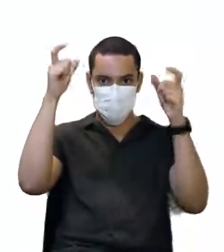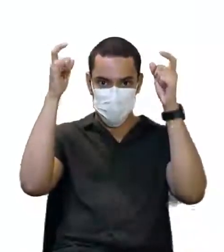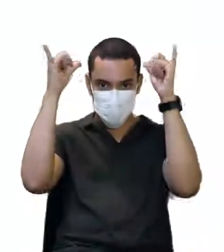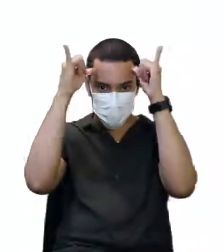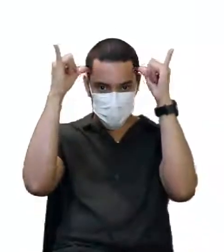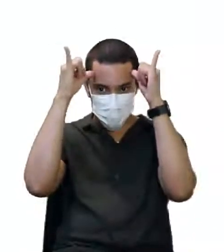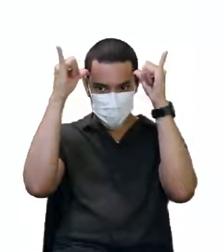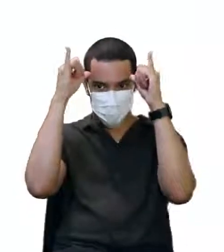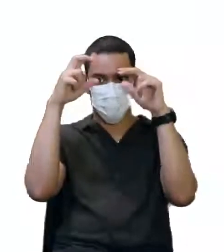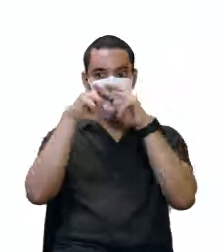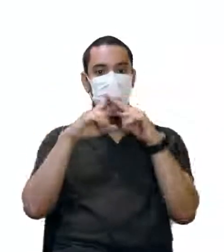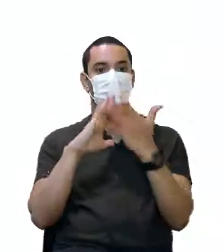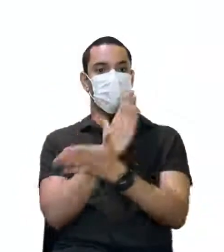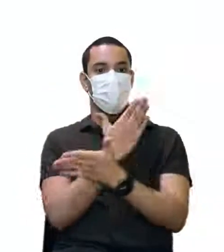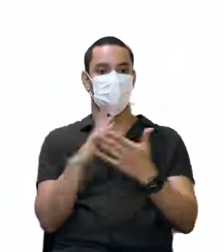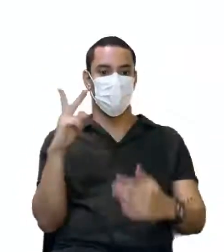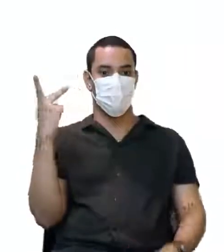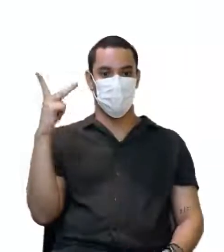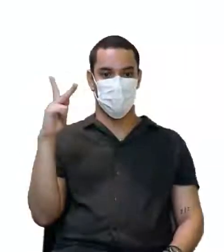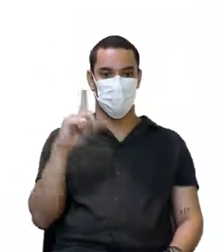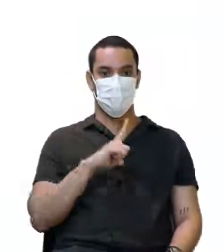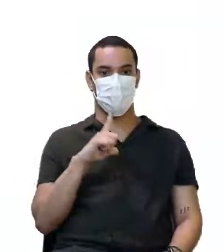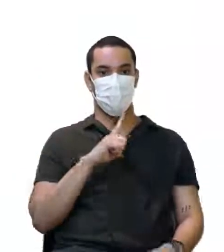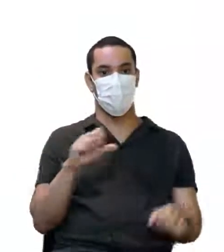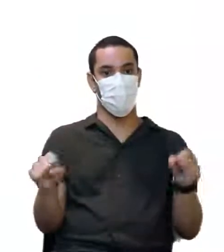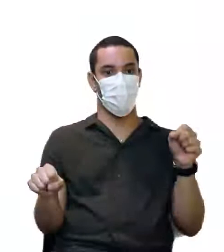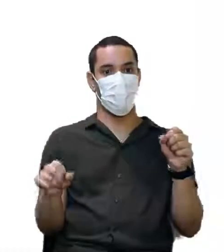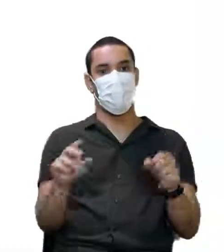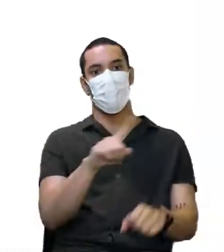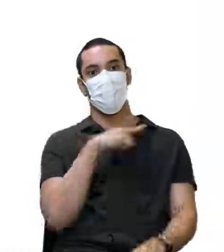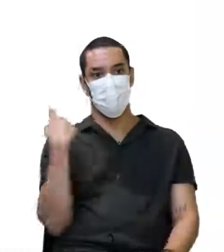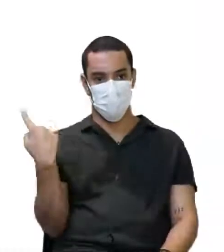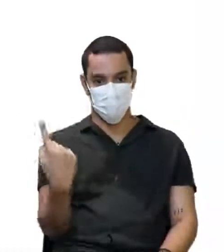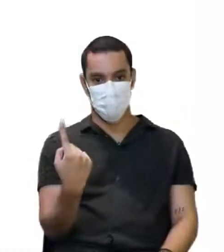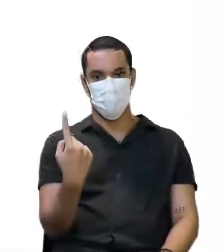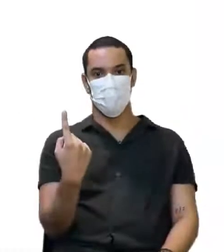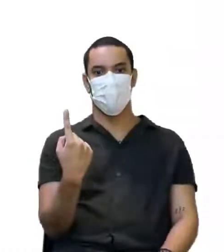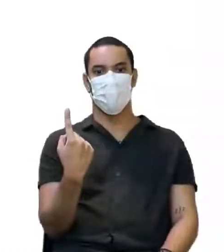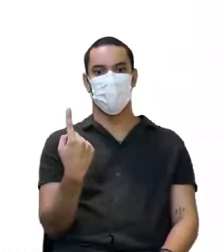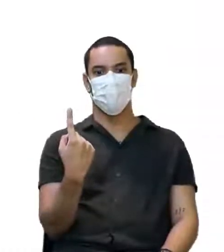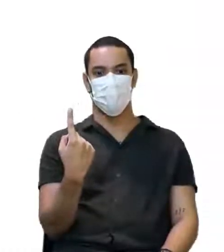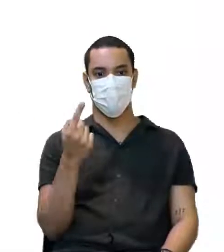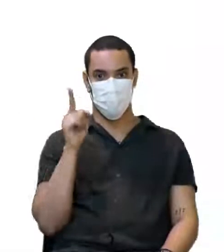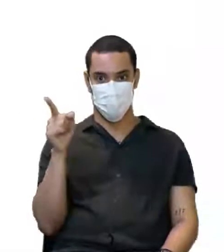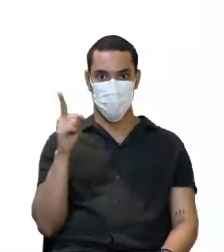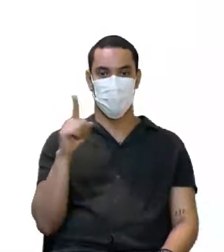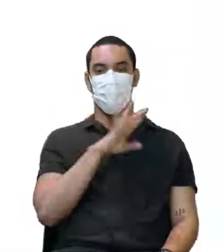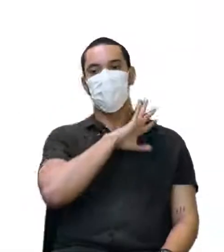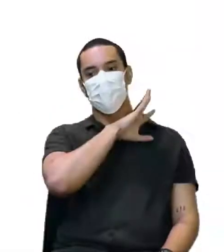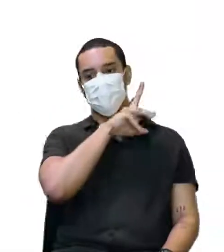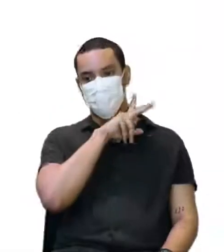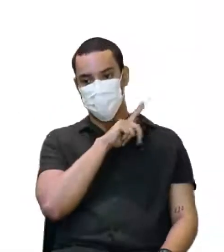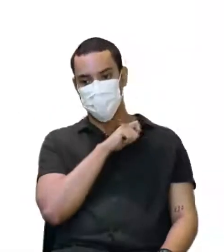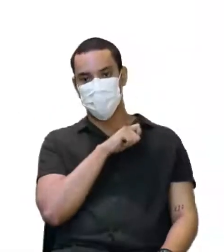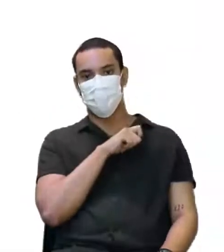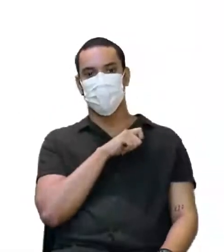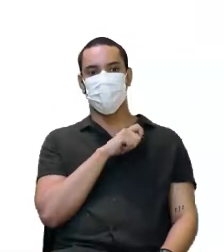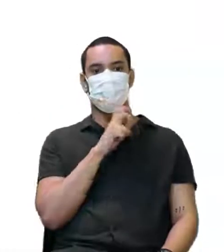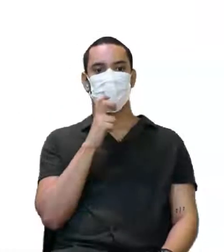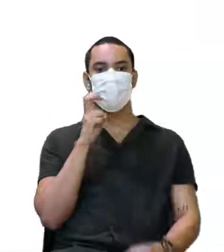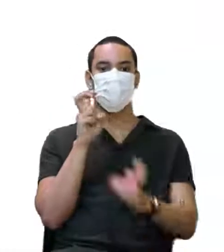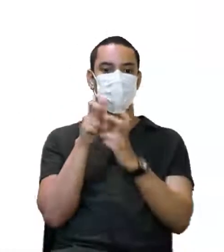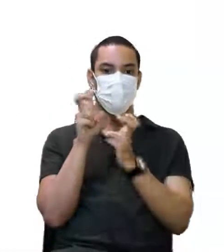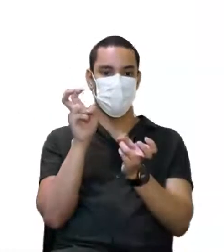eles achavam assim, ó, alguns deles foram mortos, né? Por esses animais. Os